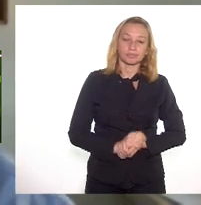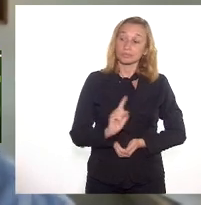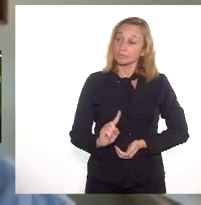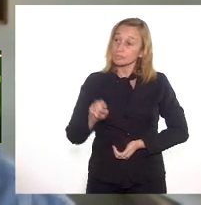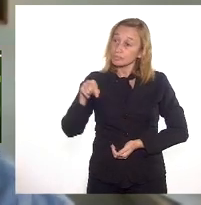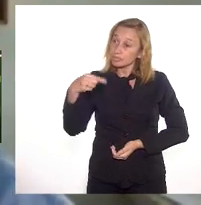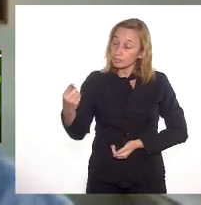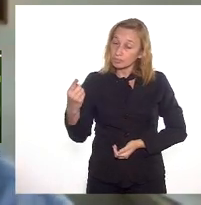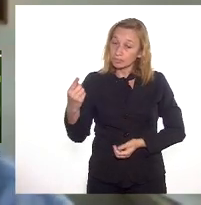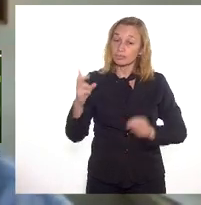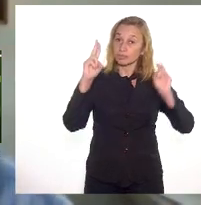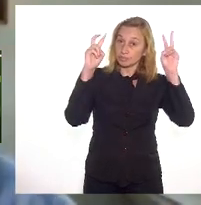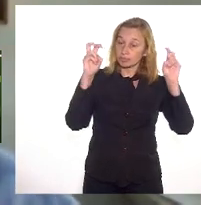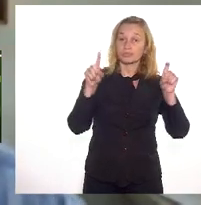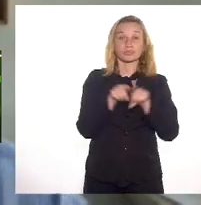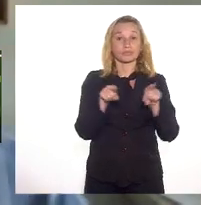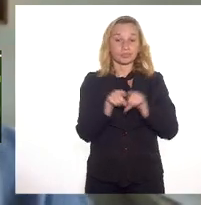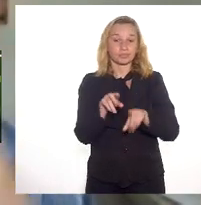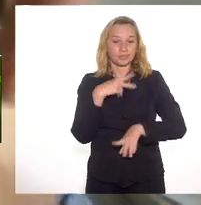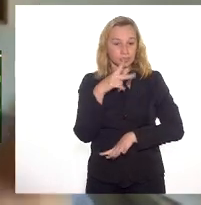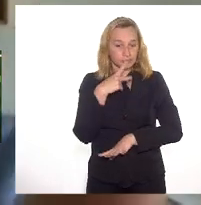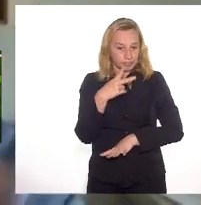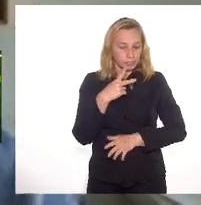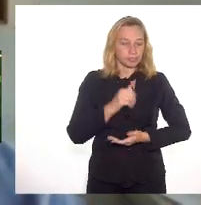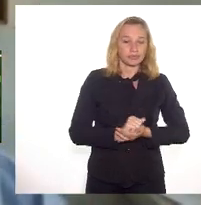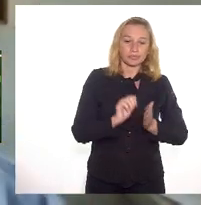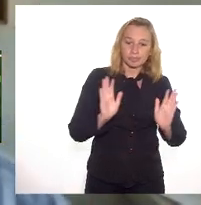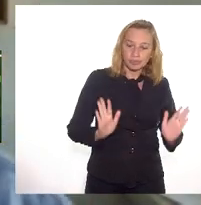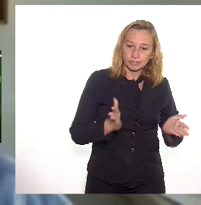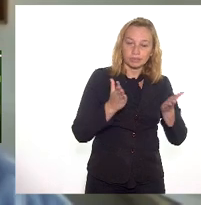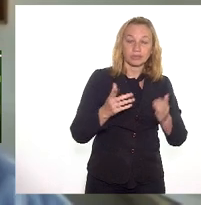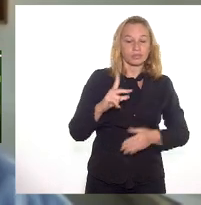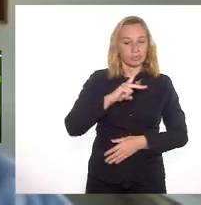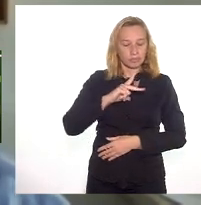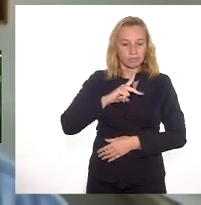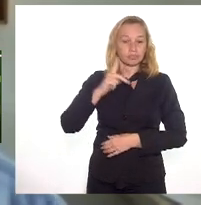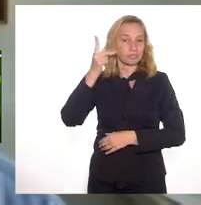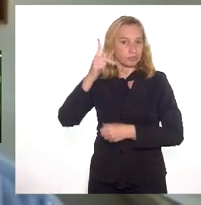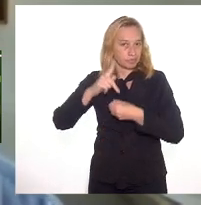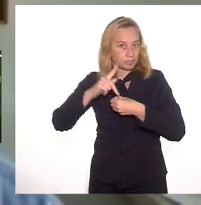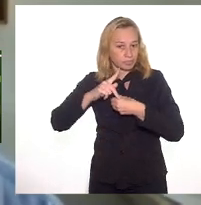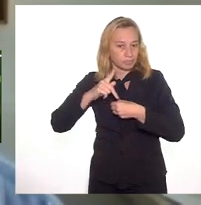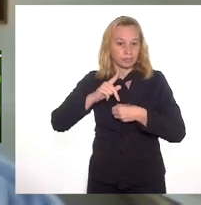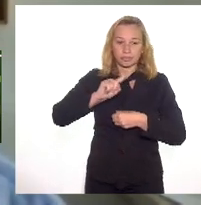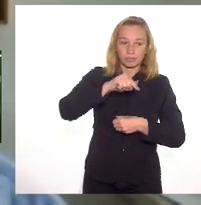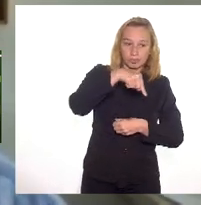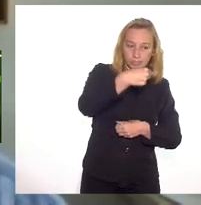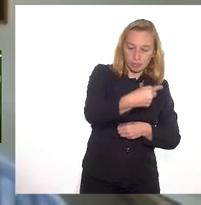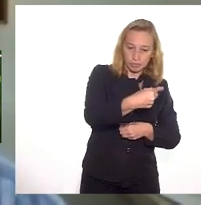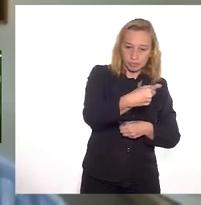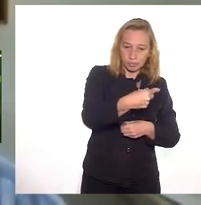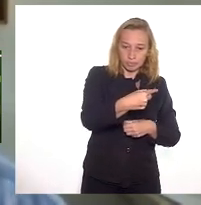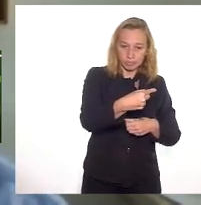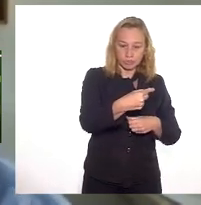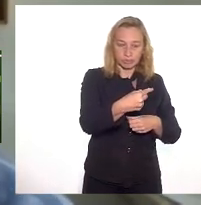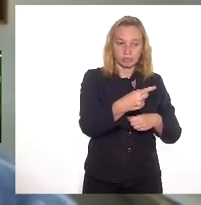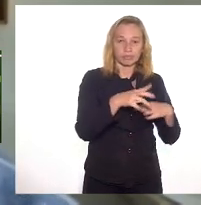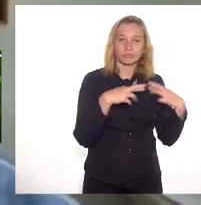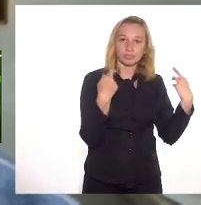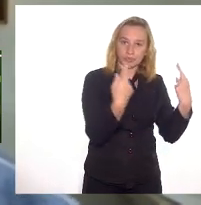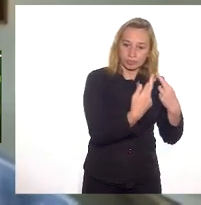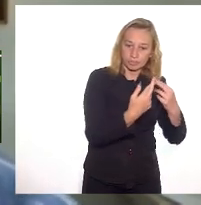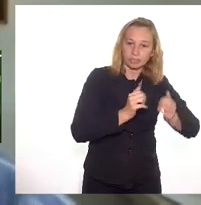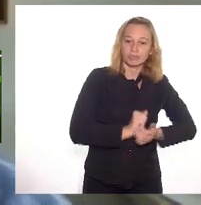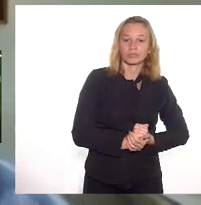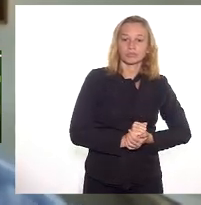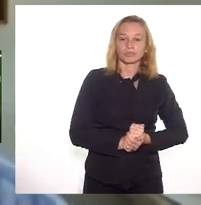outros itens a serem abordados por livre iniciativa da própria Petrobras e outras demandas que,